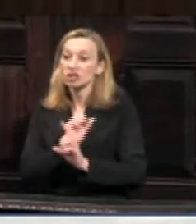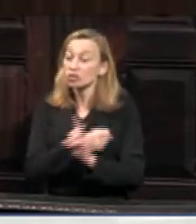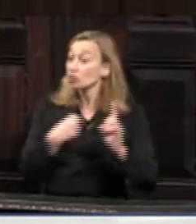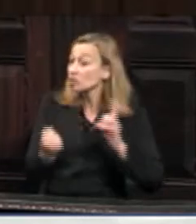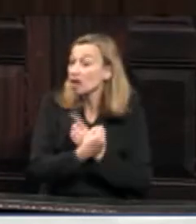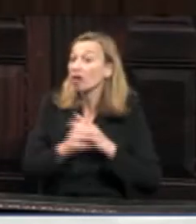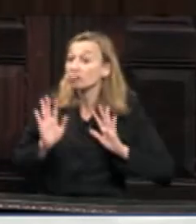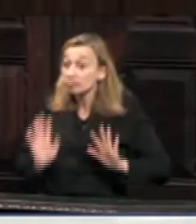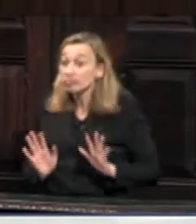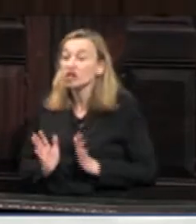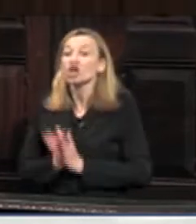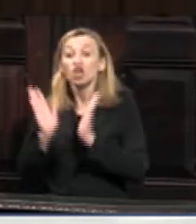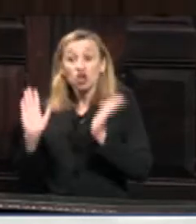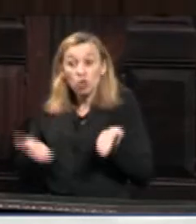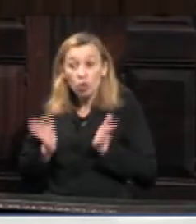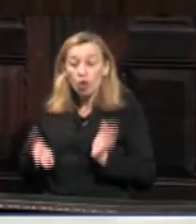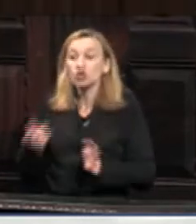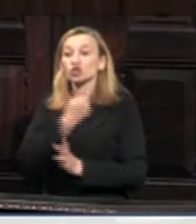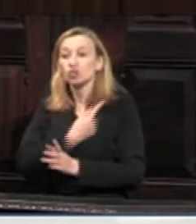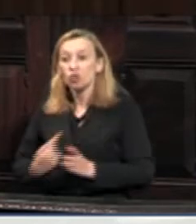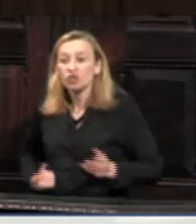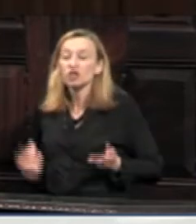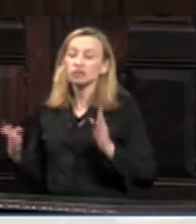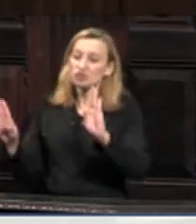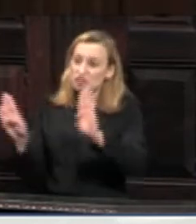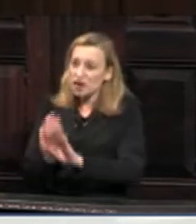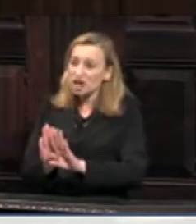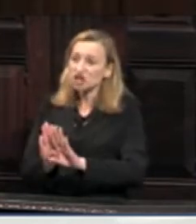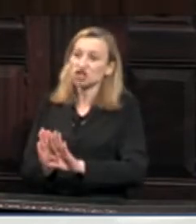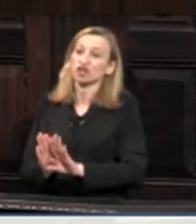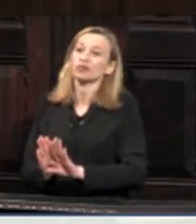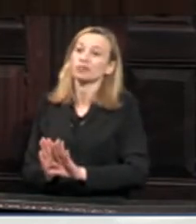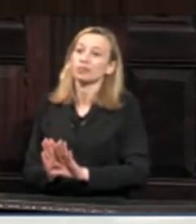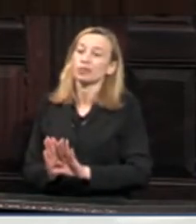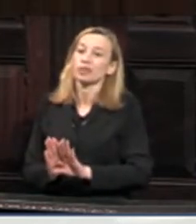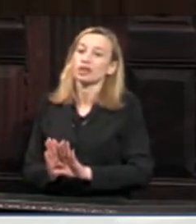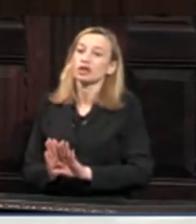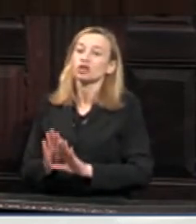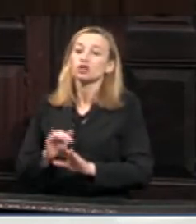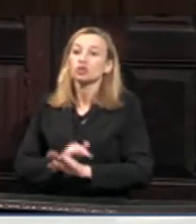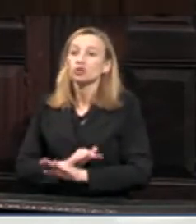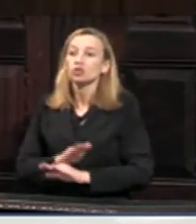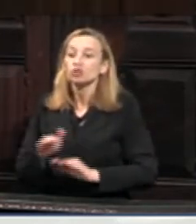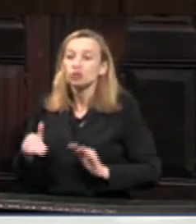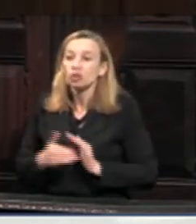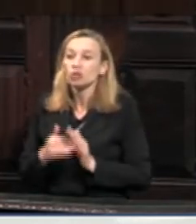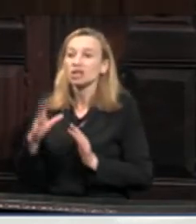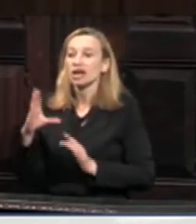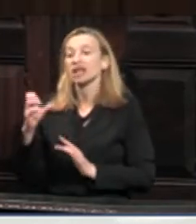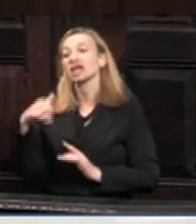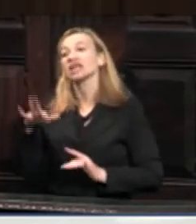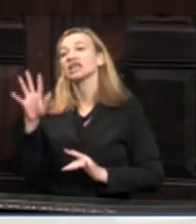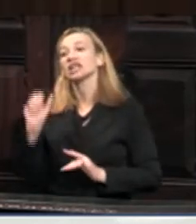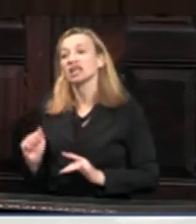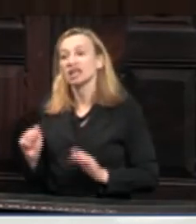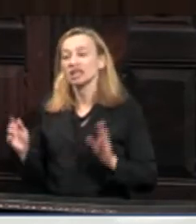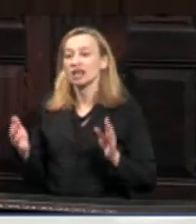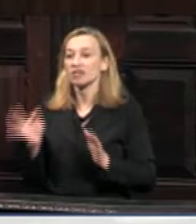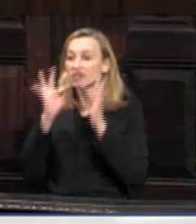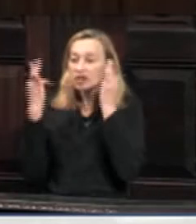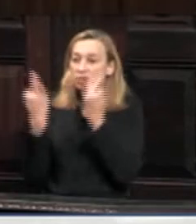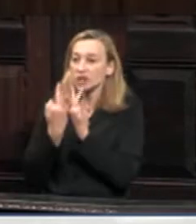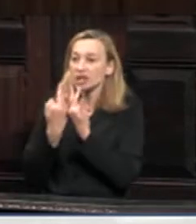hoje o governo Crivella fecha essas clínicas da família, deixa de